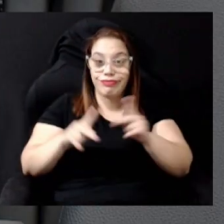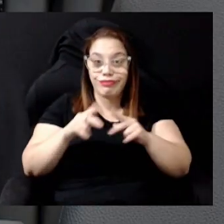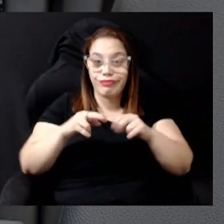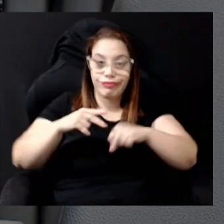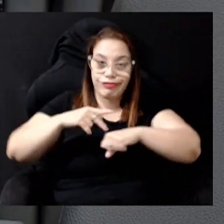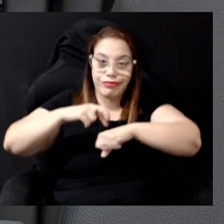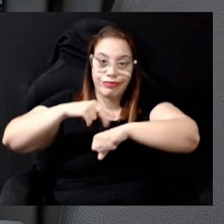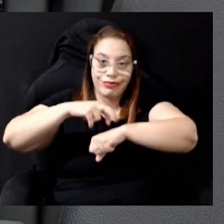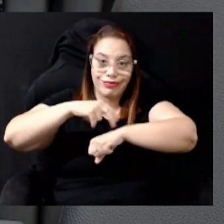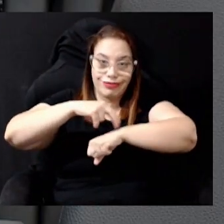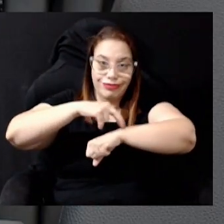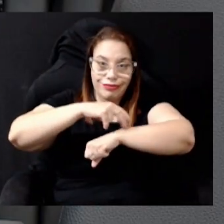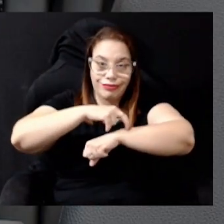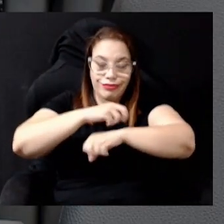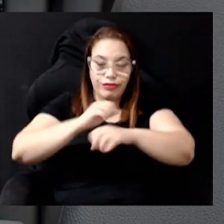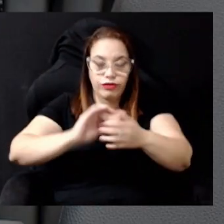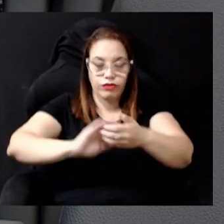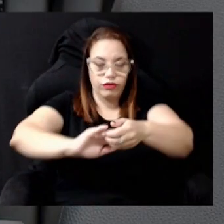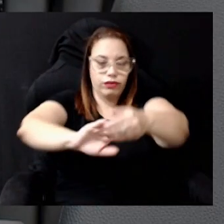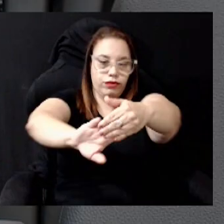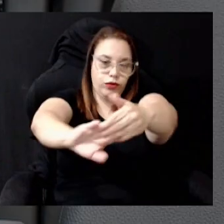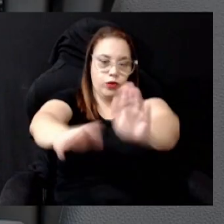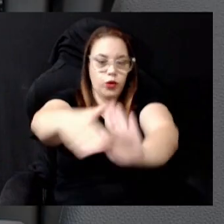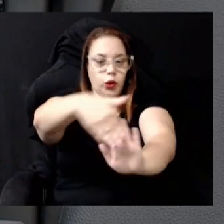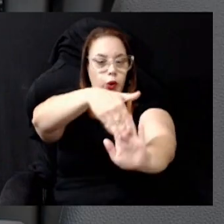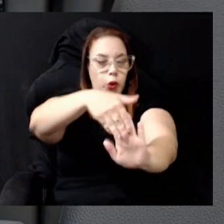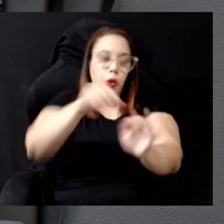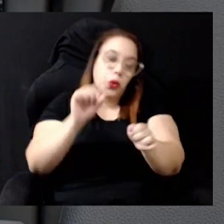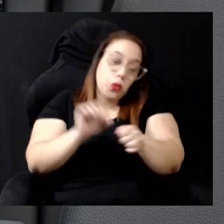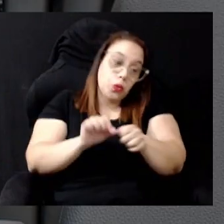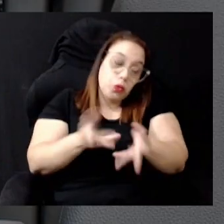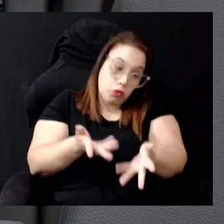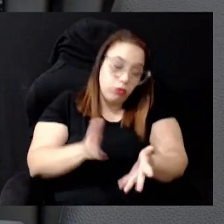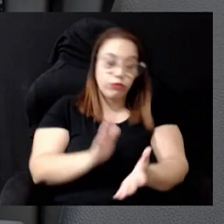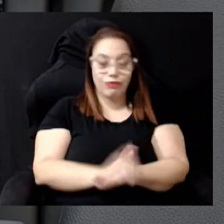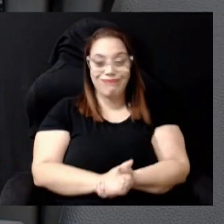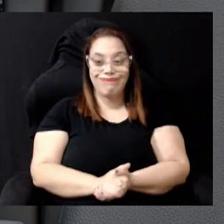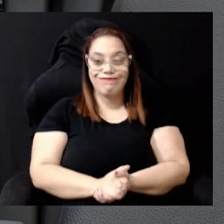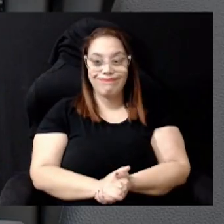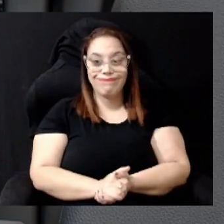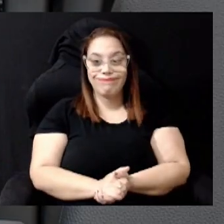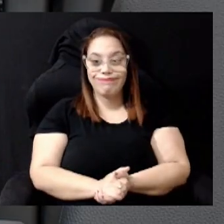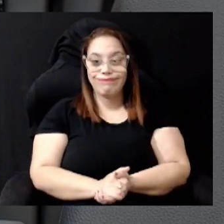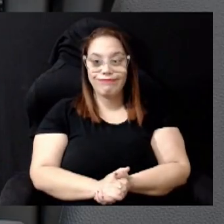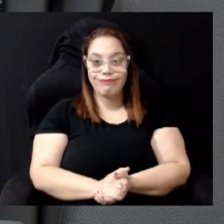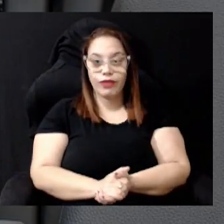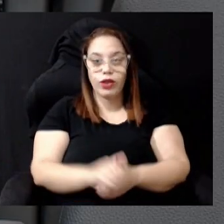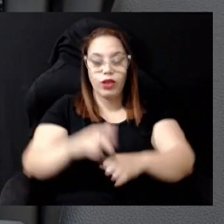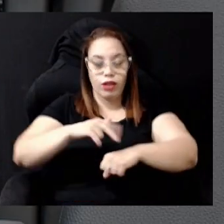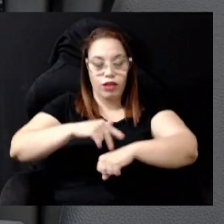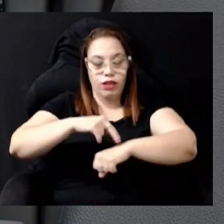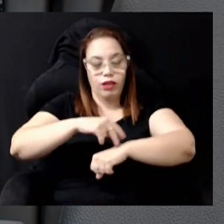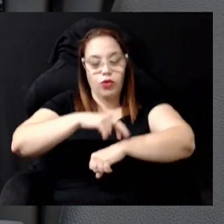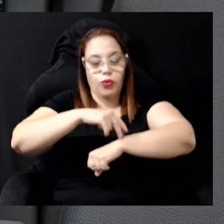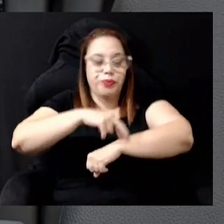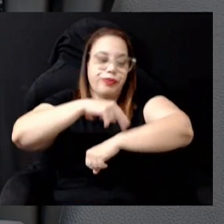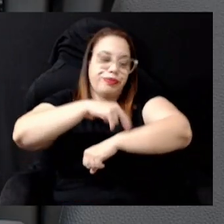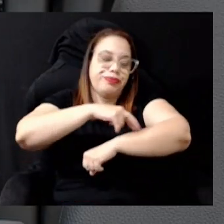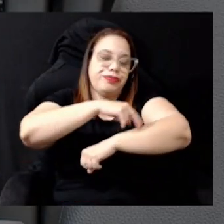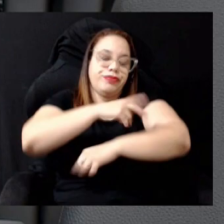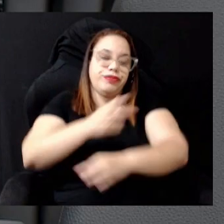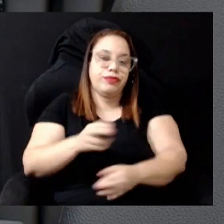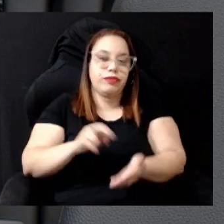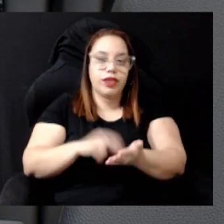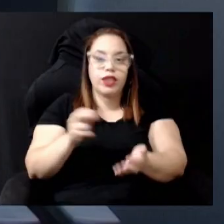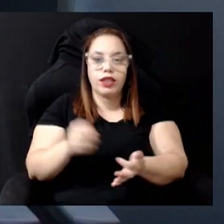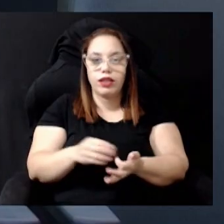assim, o alongamento, não é? Fazer a sua caminhada matinal e o exercício que é muito